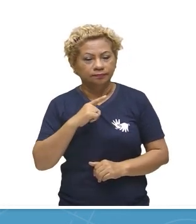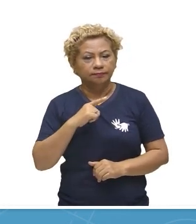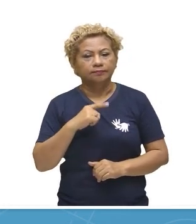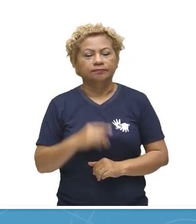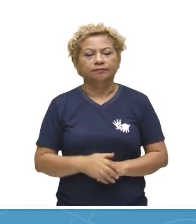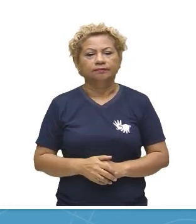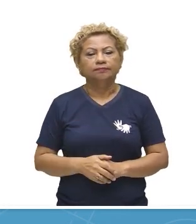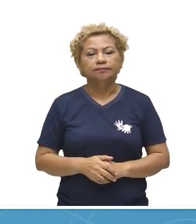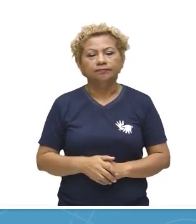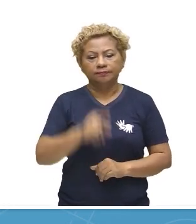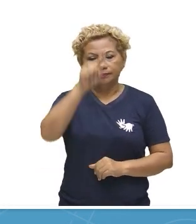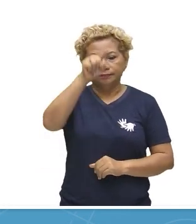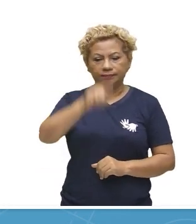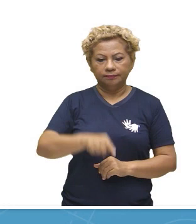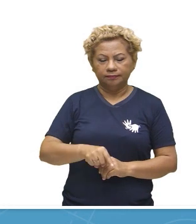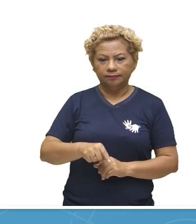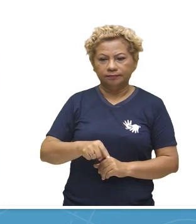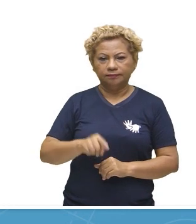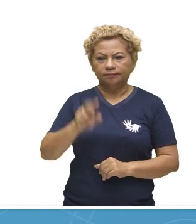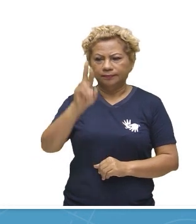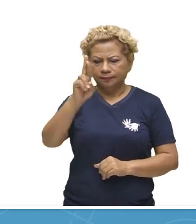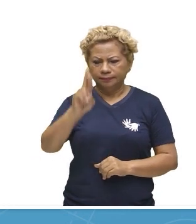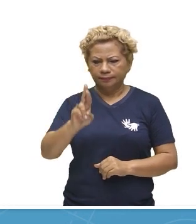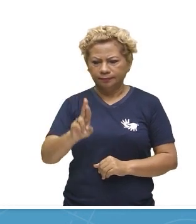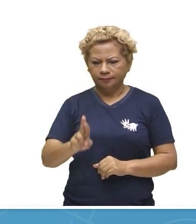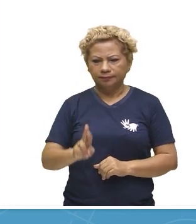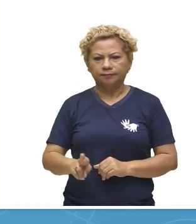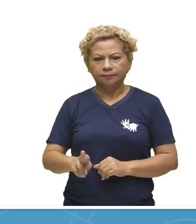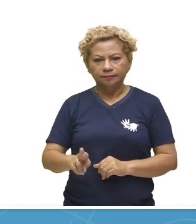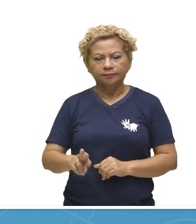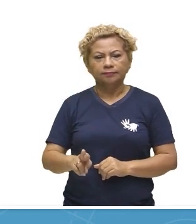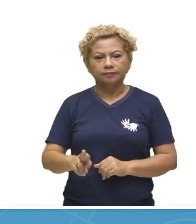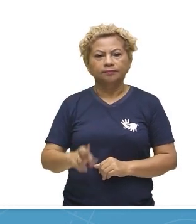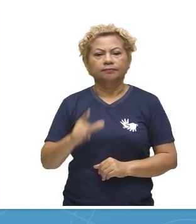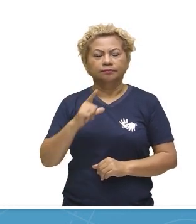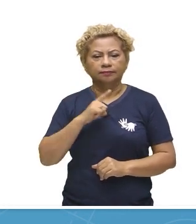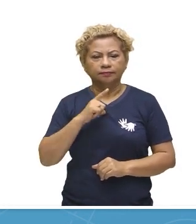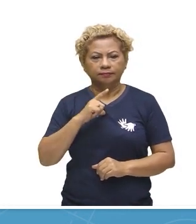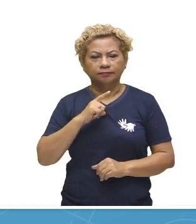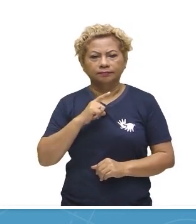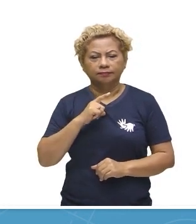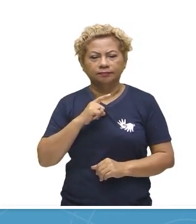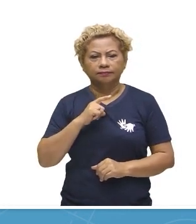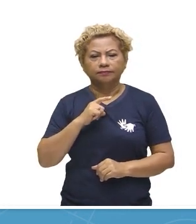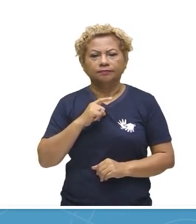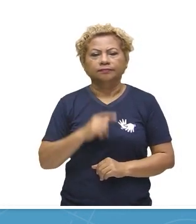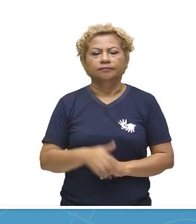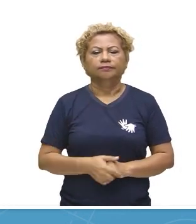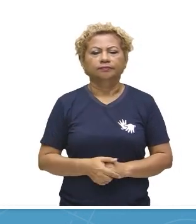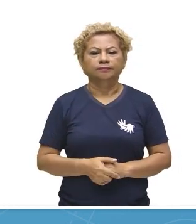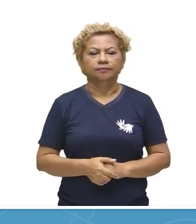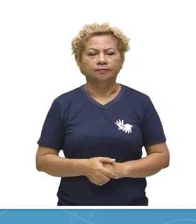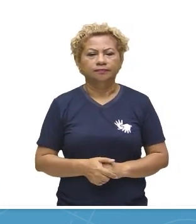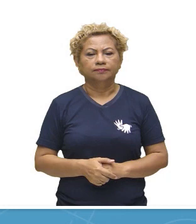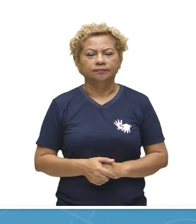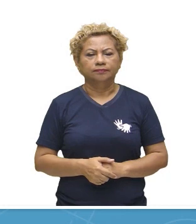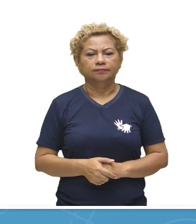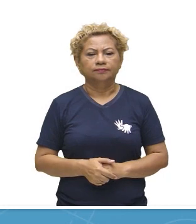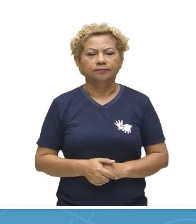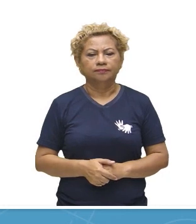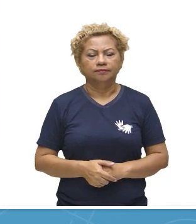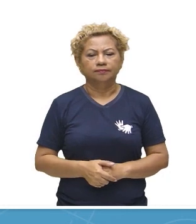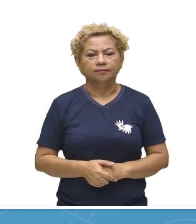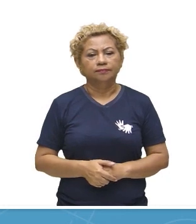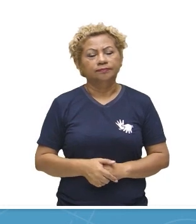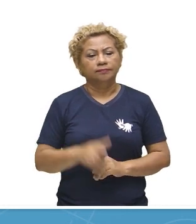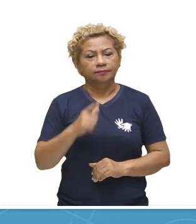esses números. Eu fiz a decomposição do 144 em 2, 2, 2, 2, 3 e